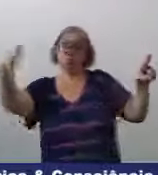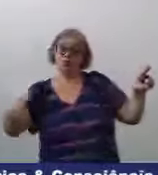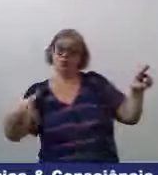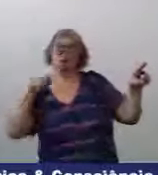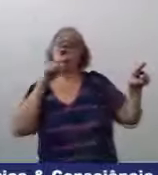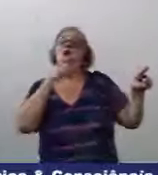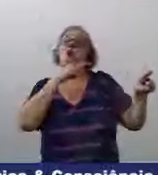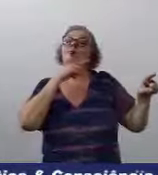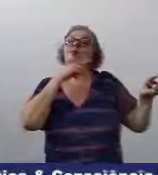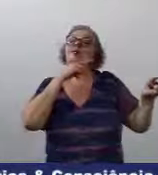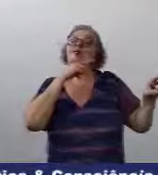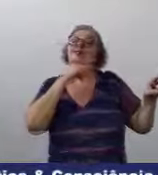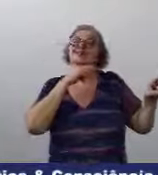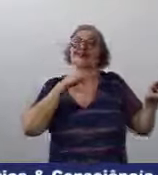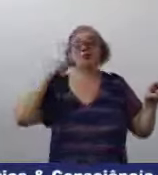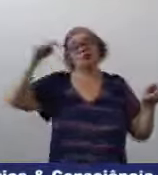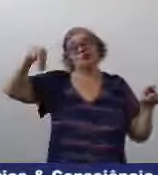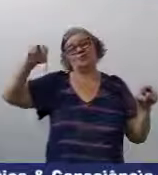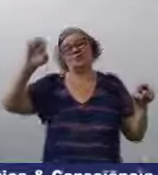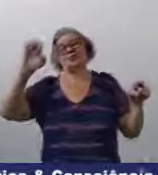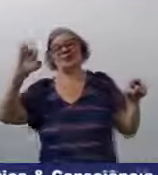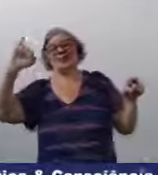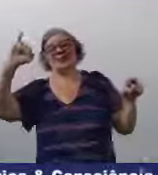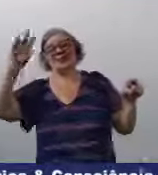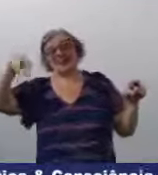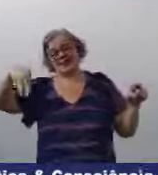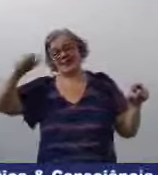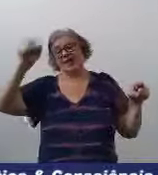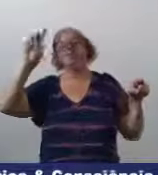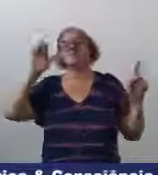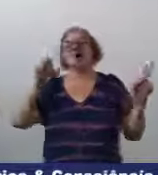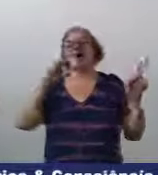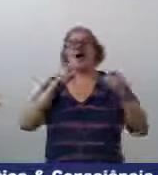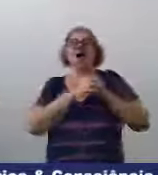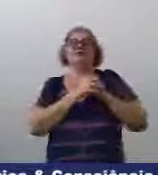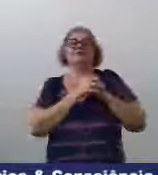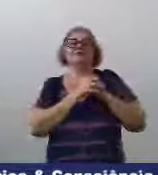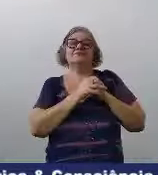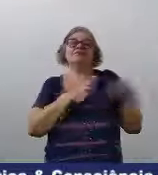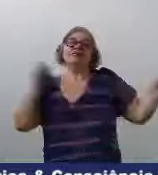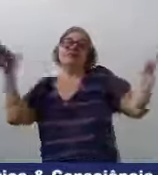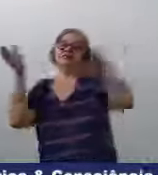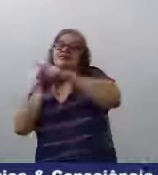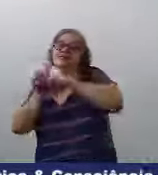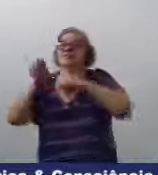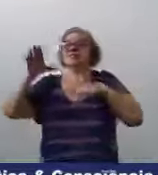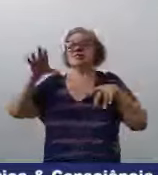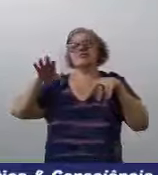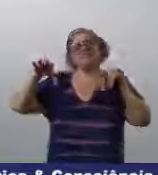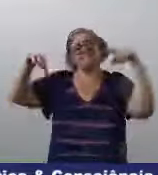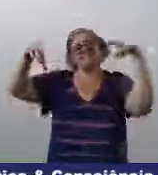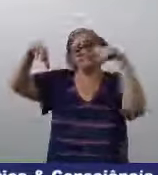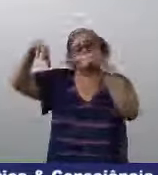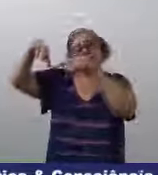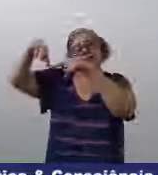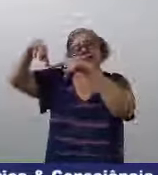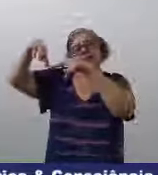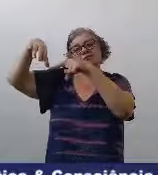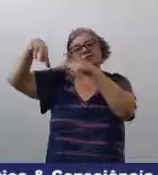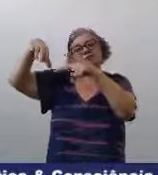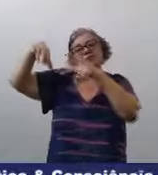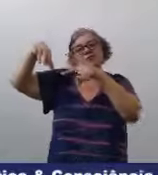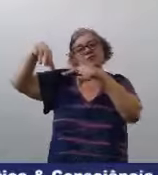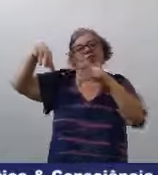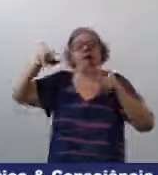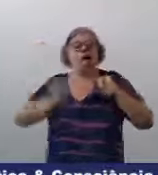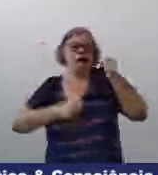do Neymar se rolou tanto no campo e simulou tanta falta que foi expulso. Aí prejudicou o desempenho do time, estamos indo para os pênaltis. Aí nós